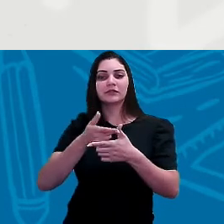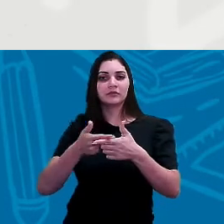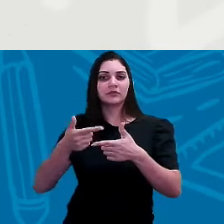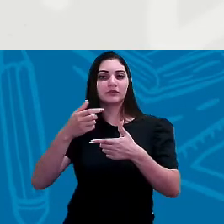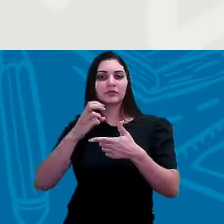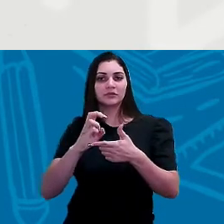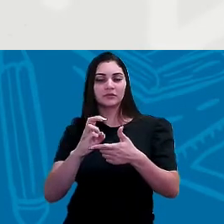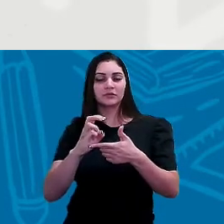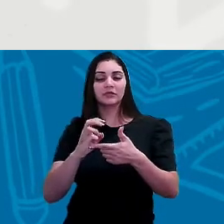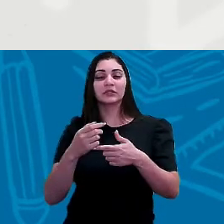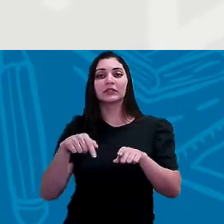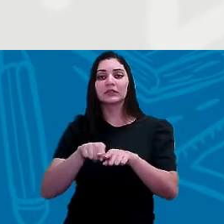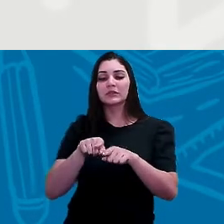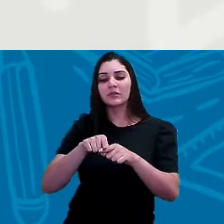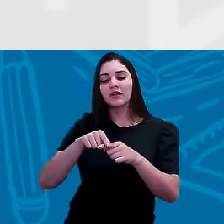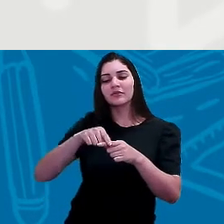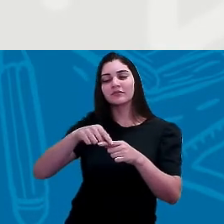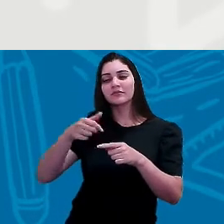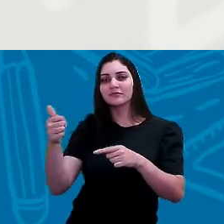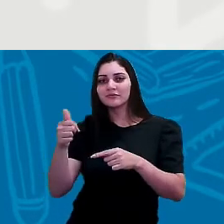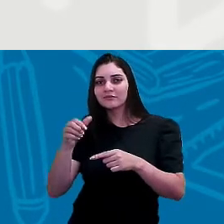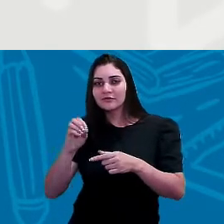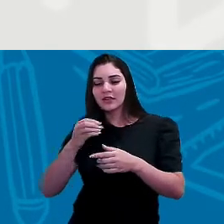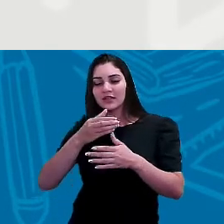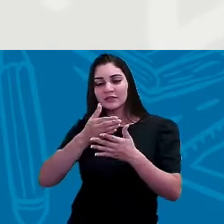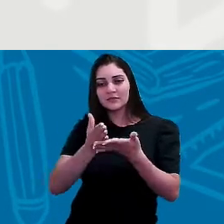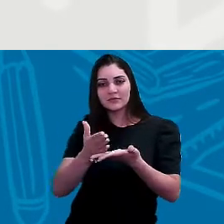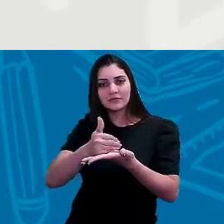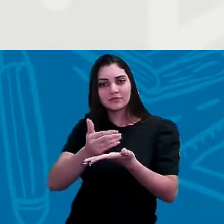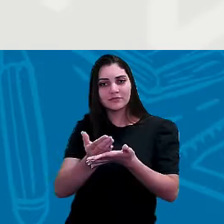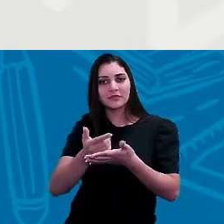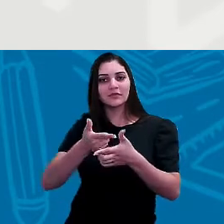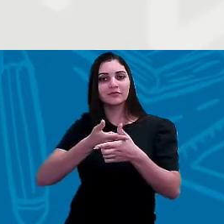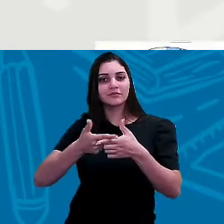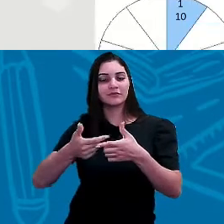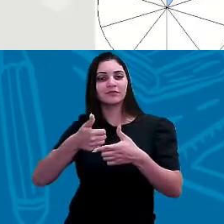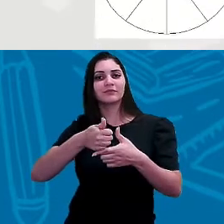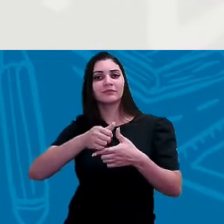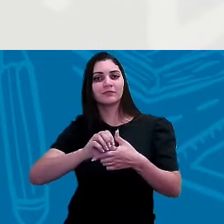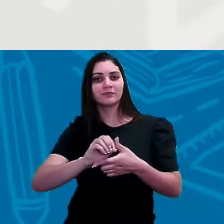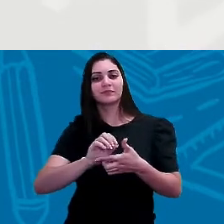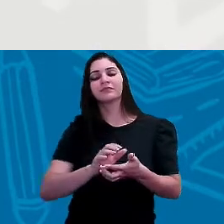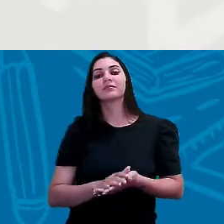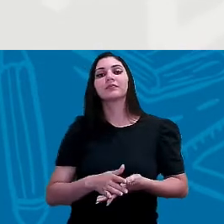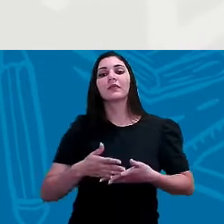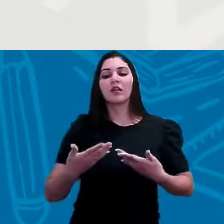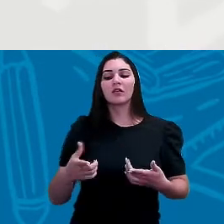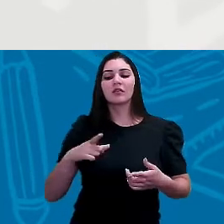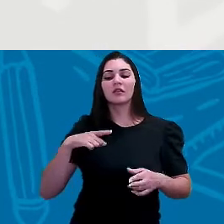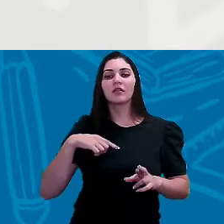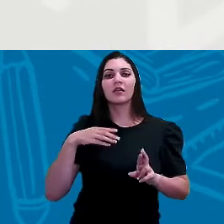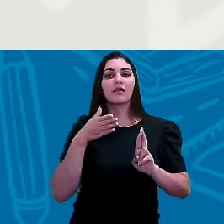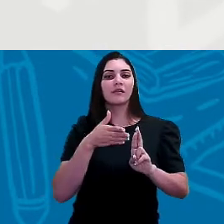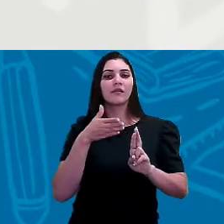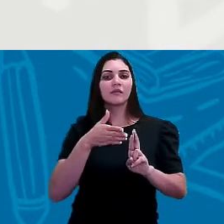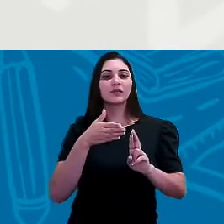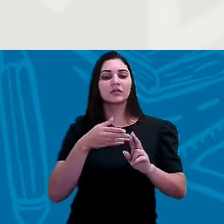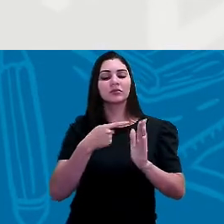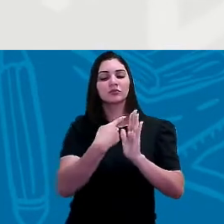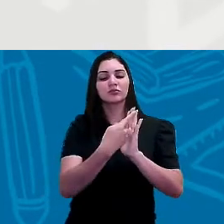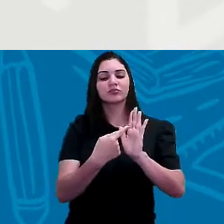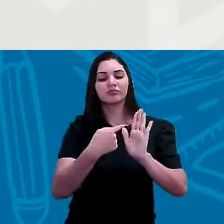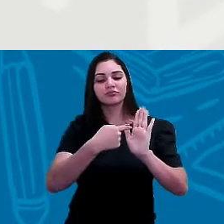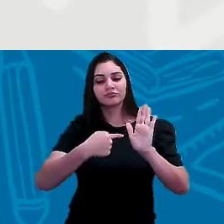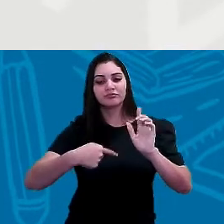parte dividido por 10. Tá bom? E aí, damos a representação na forma de desenho,